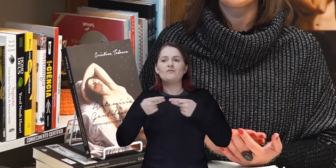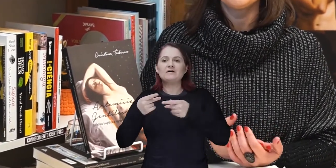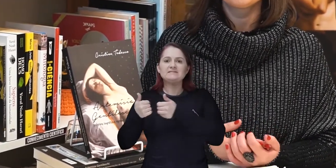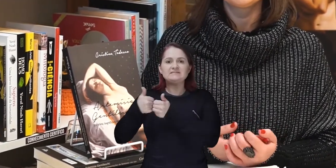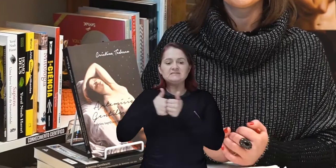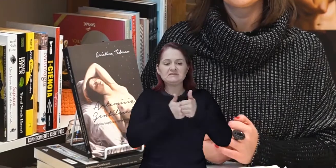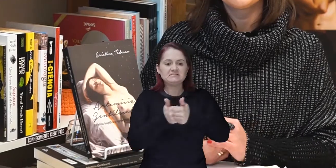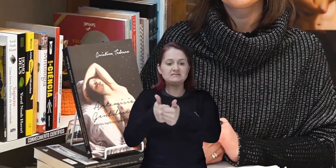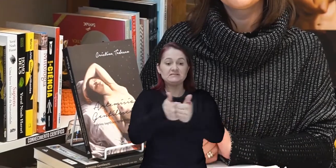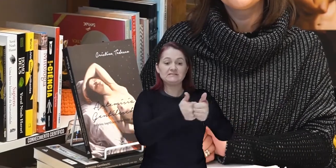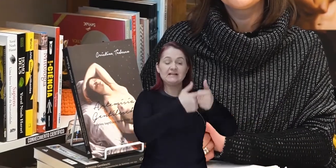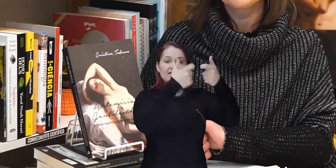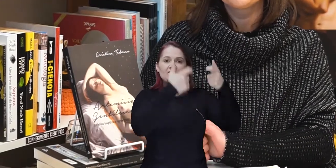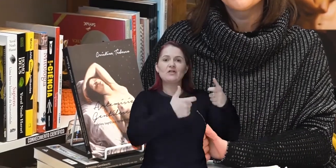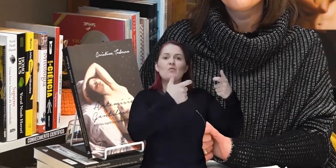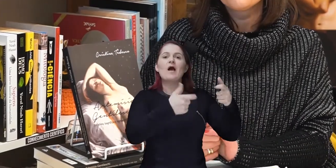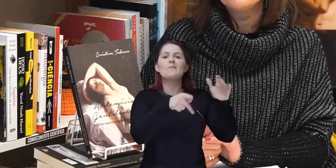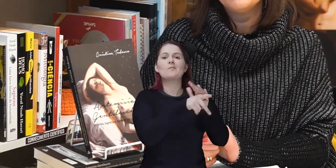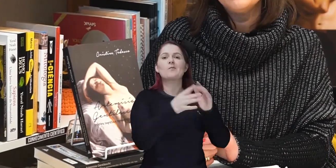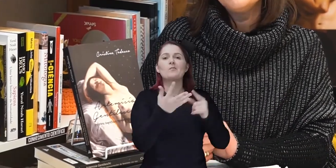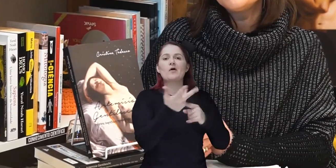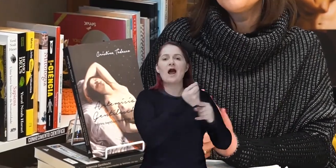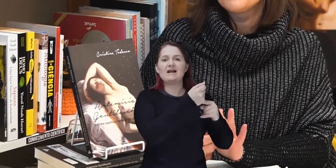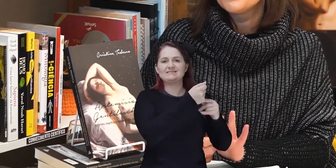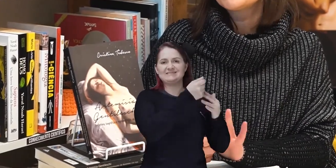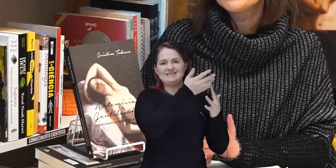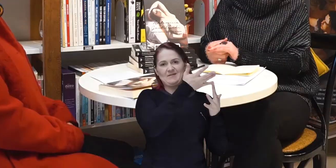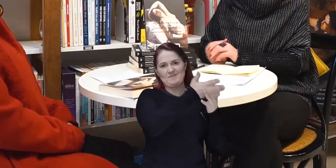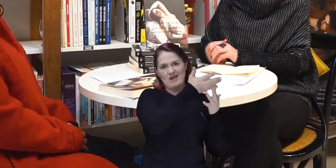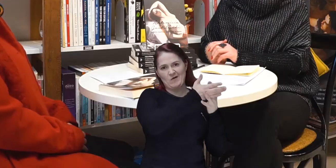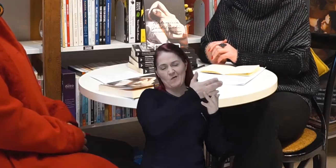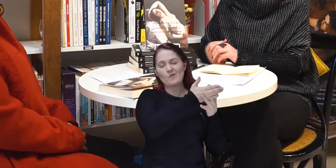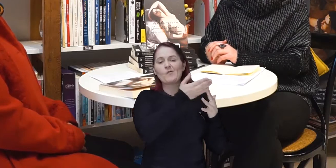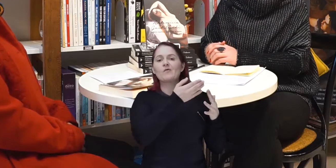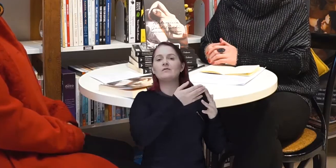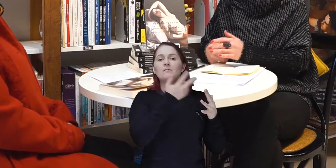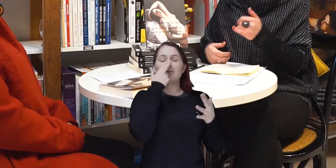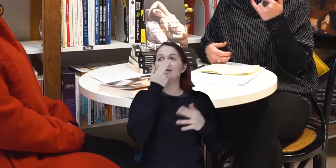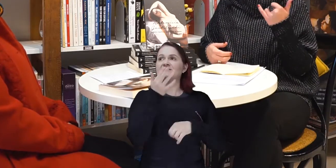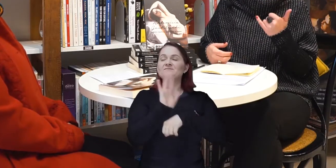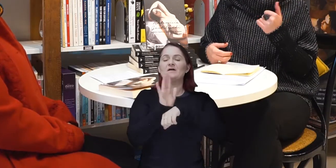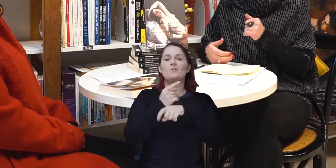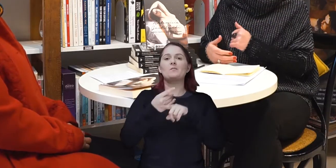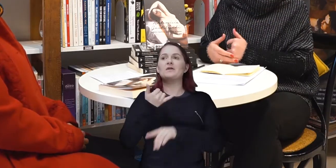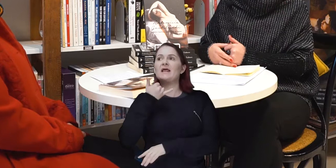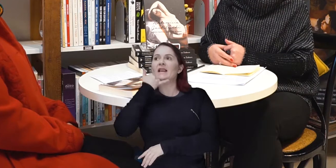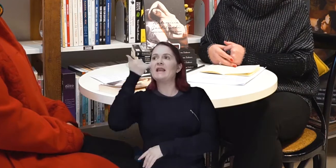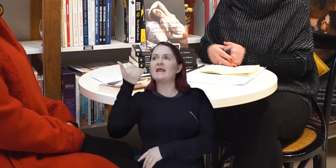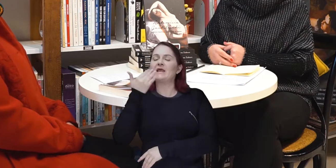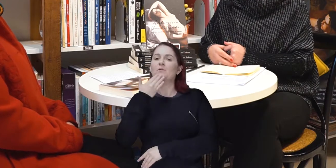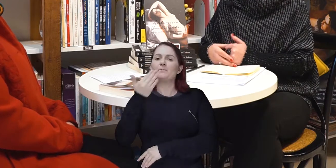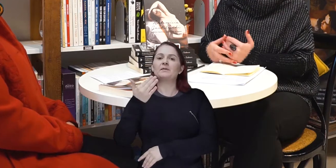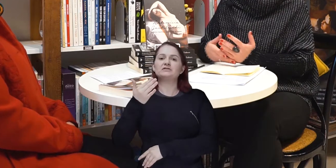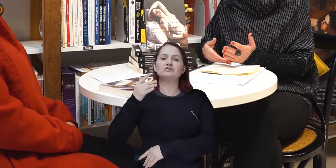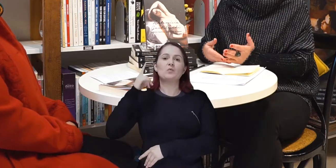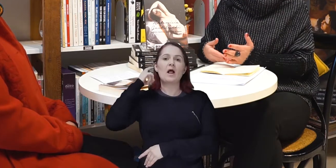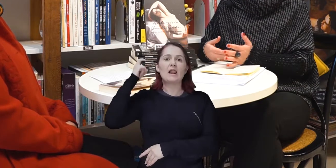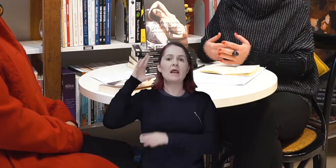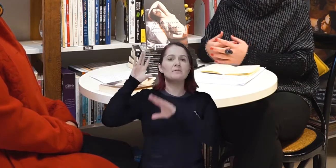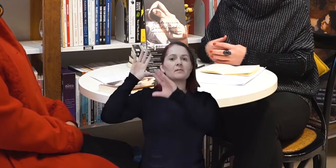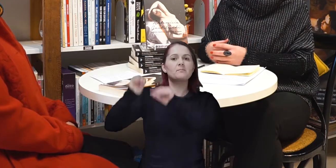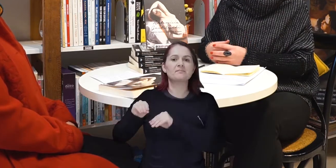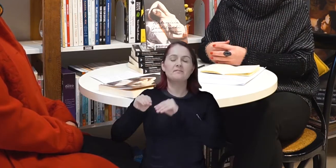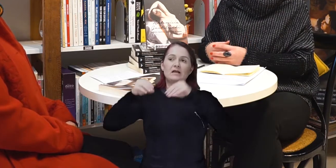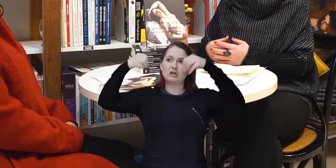percurso ela me levou até o andar dos artistas do Barroco, e assim, foi uma cena de filme, porque ela ligou para alguém, pediu para desligar o alarme